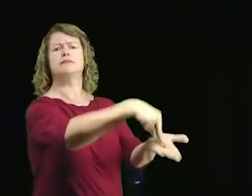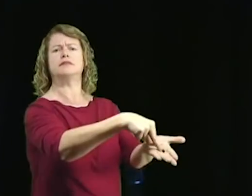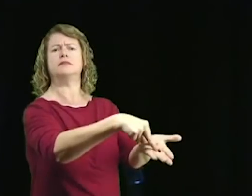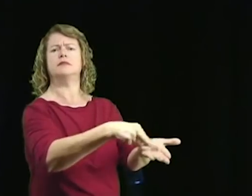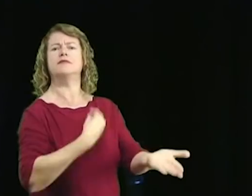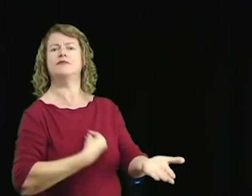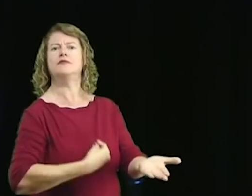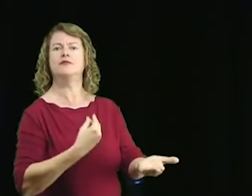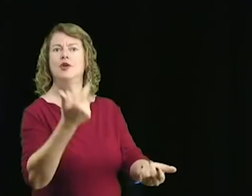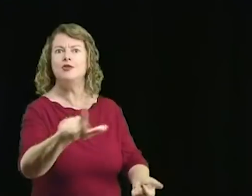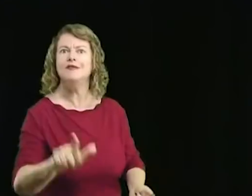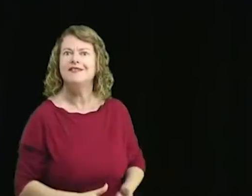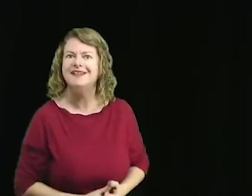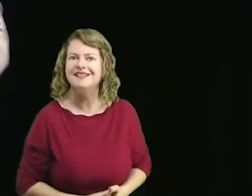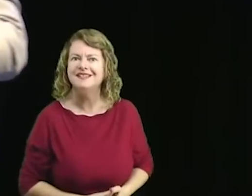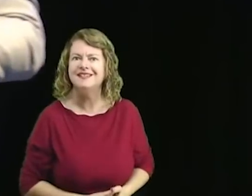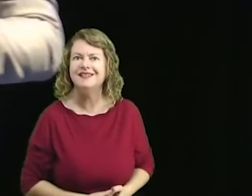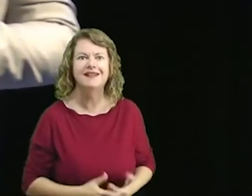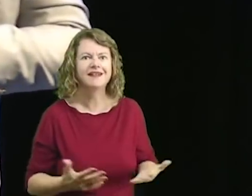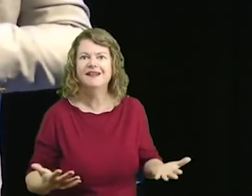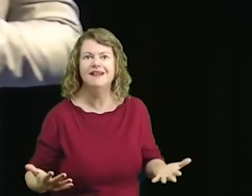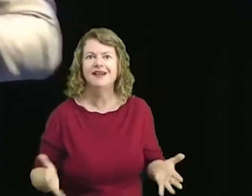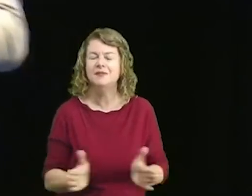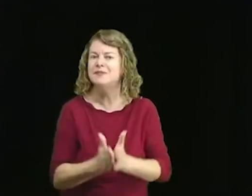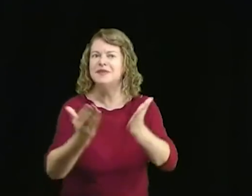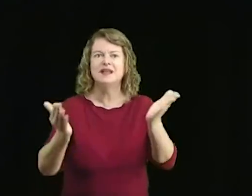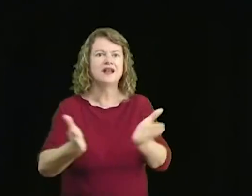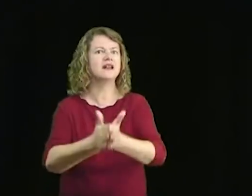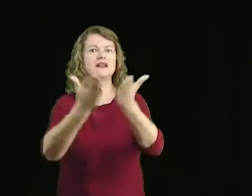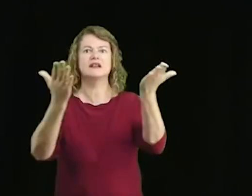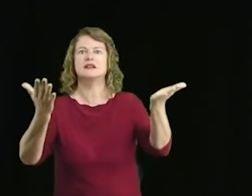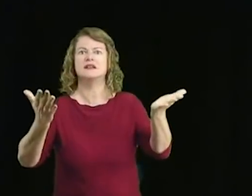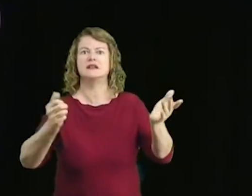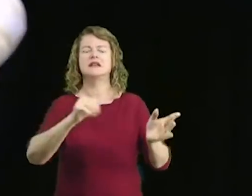chegar. Gente de Deus passa